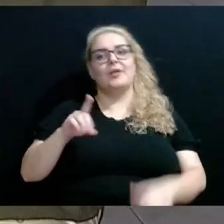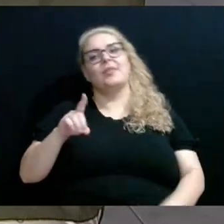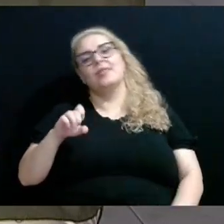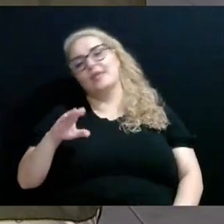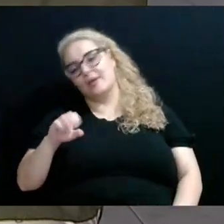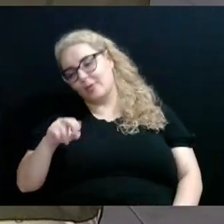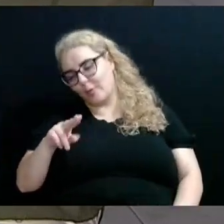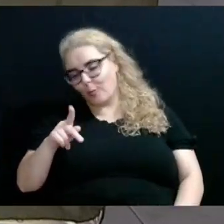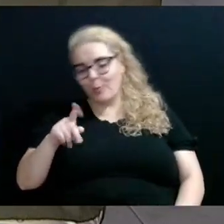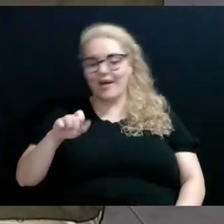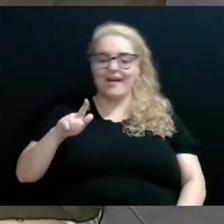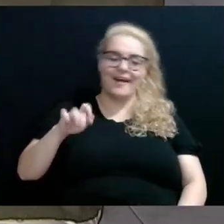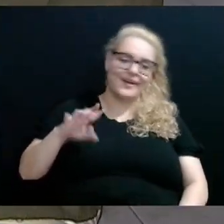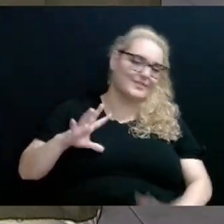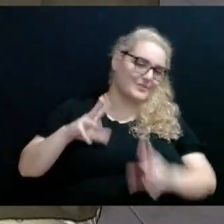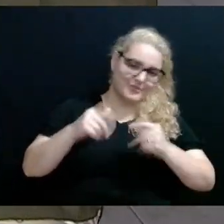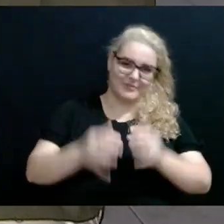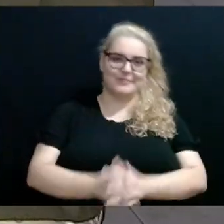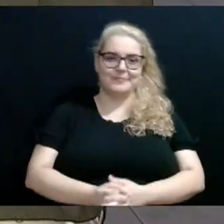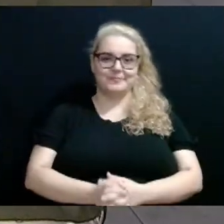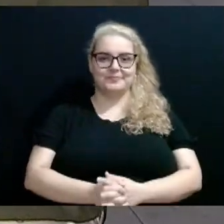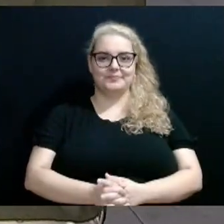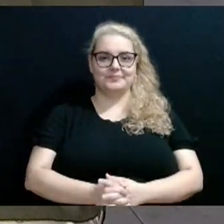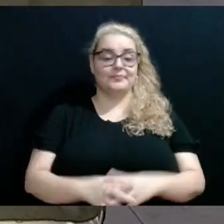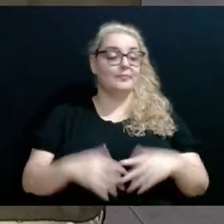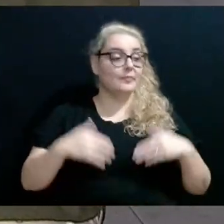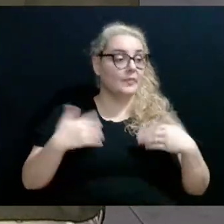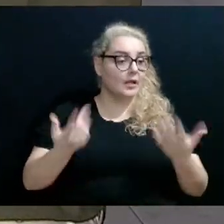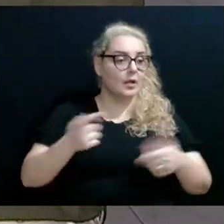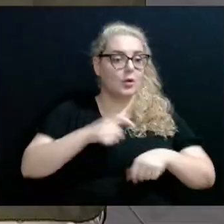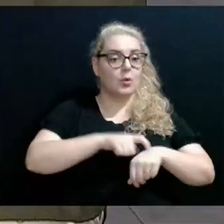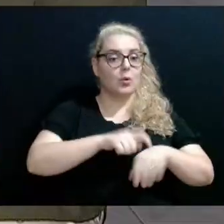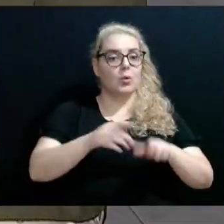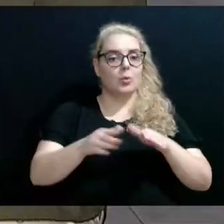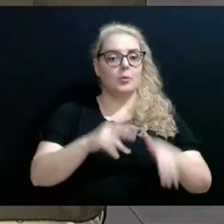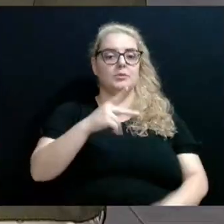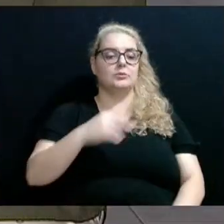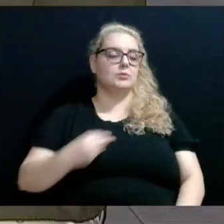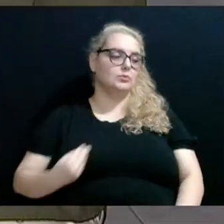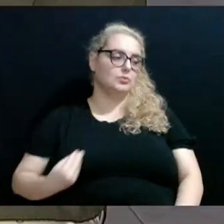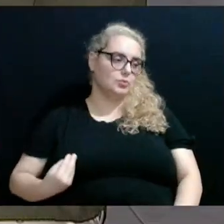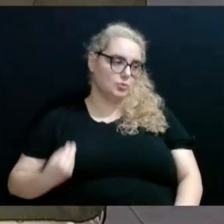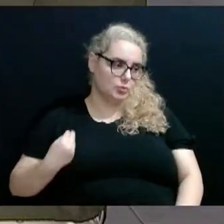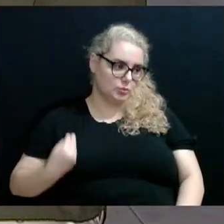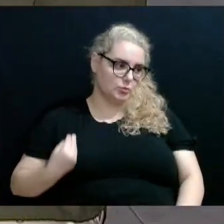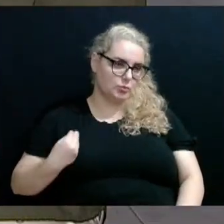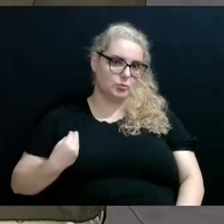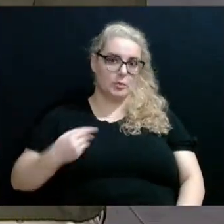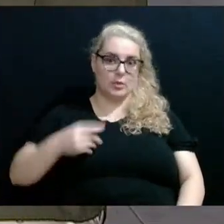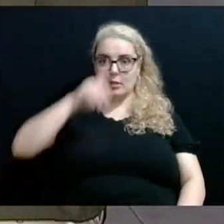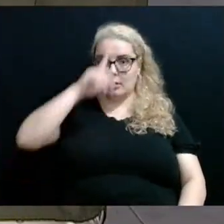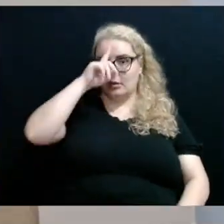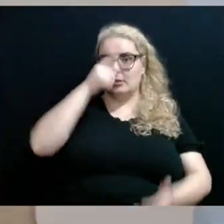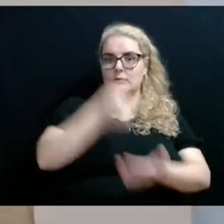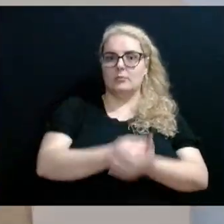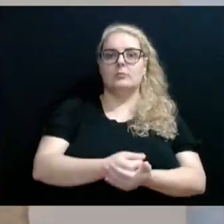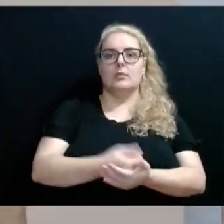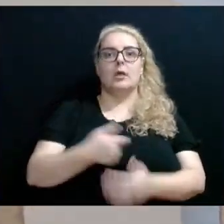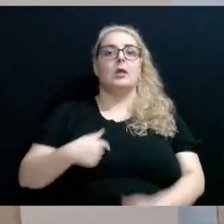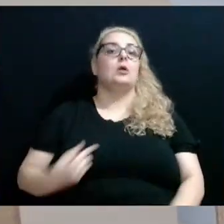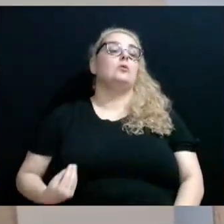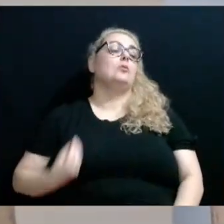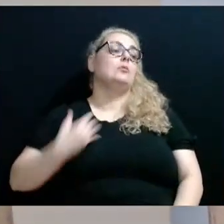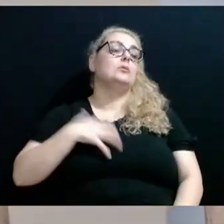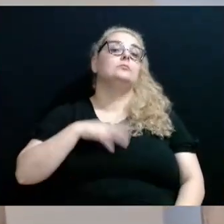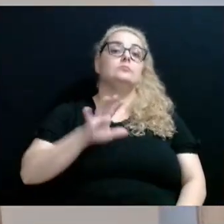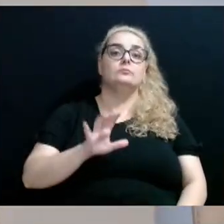de tudo. Sim. Em que momento da sua vida que você decidiu, eu vou viver disso? Porque